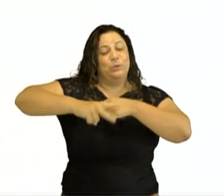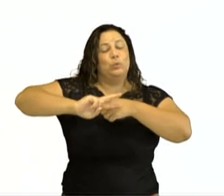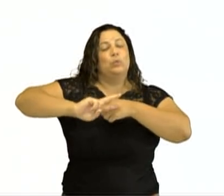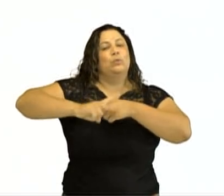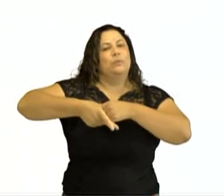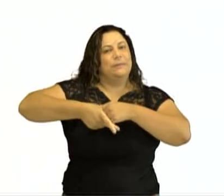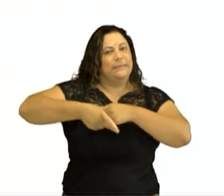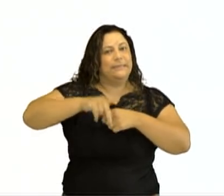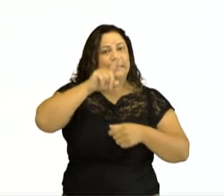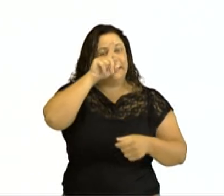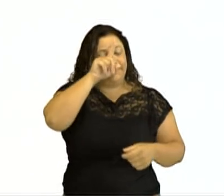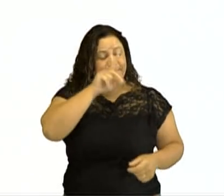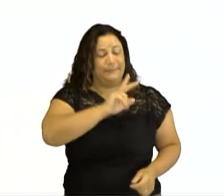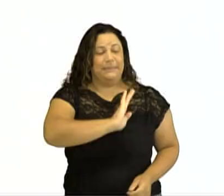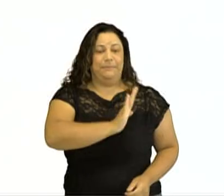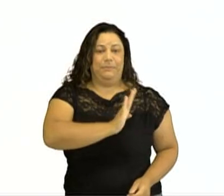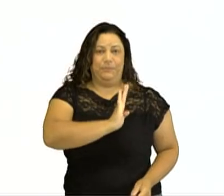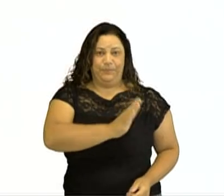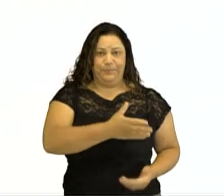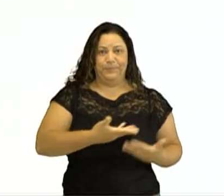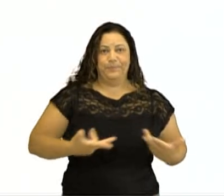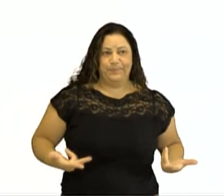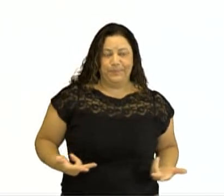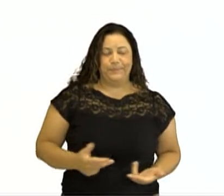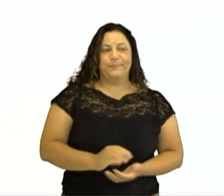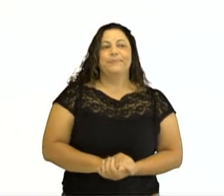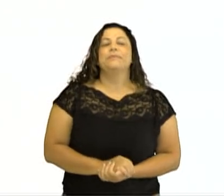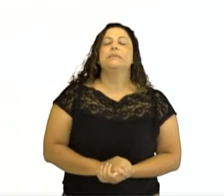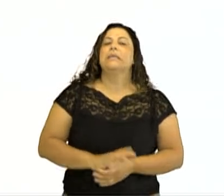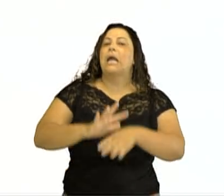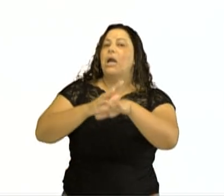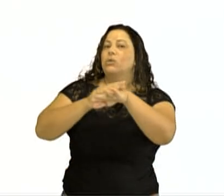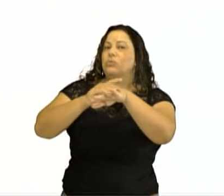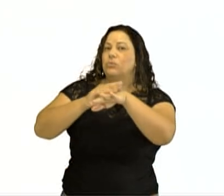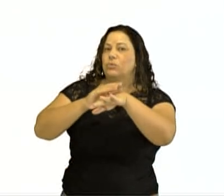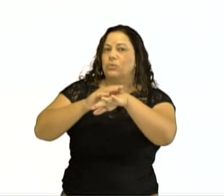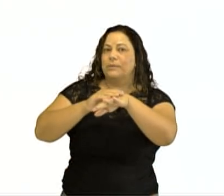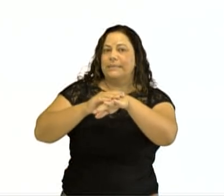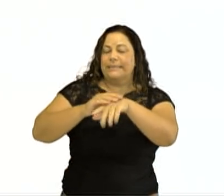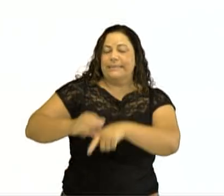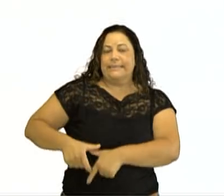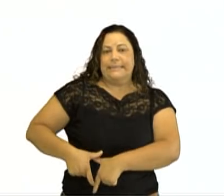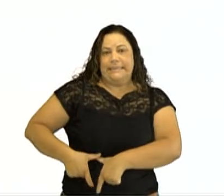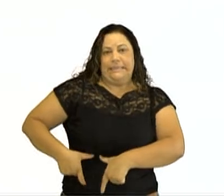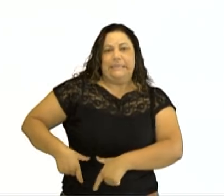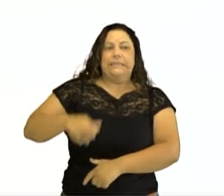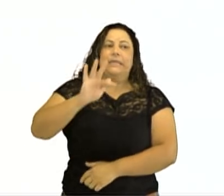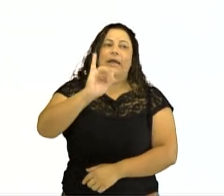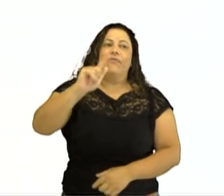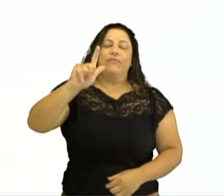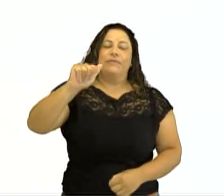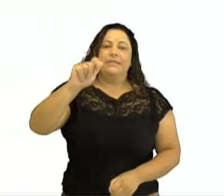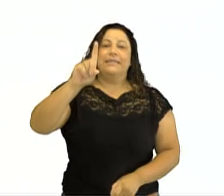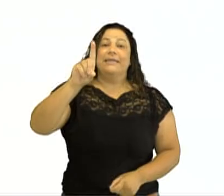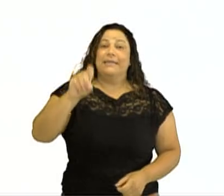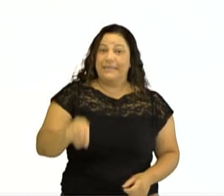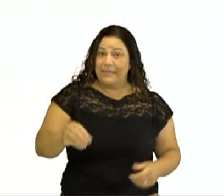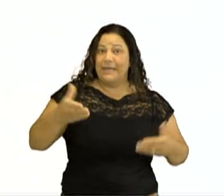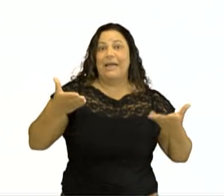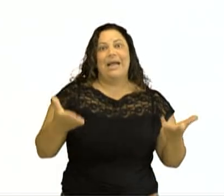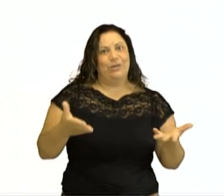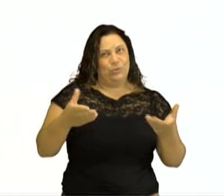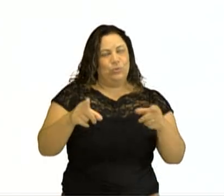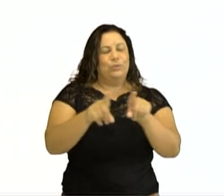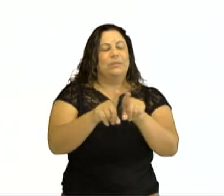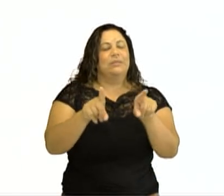sistema cardiovascular dessa pessoa. Doenças no fígado, tá? O consumo exagerado de carboidratos e de